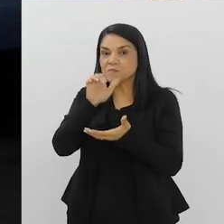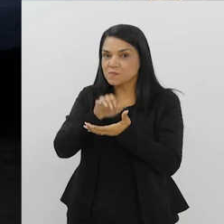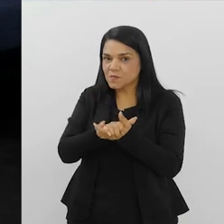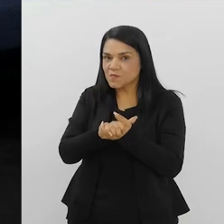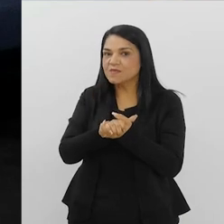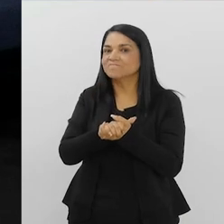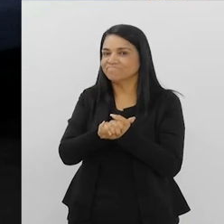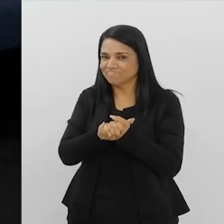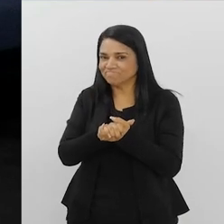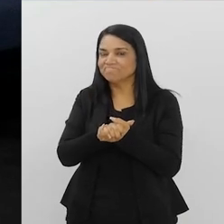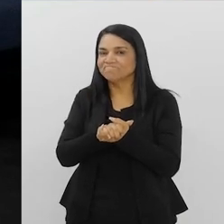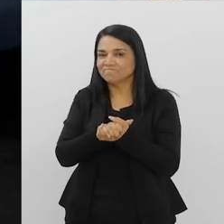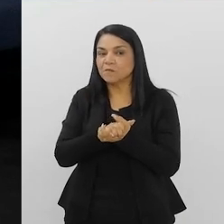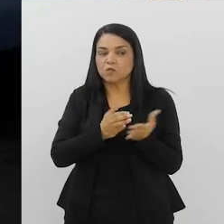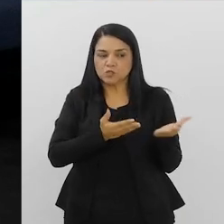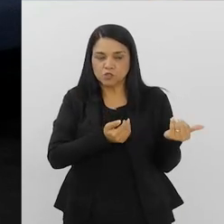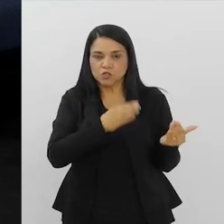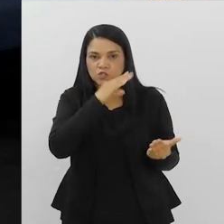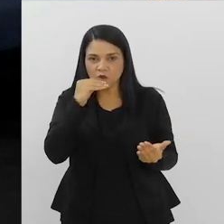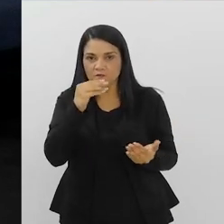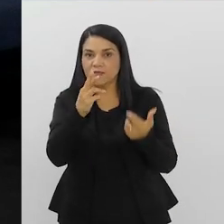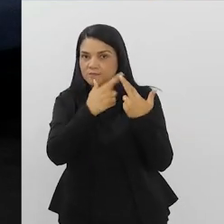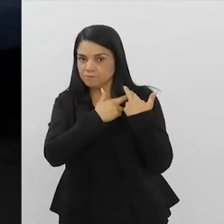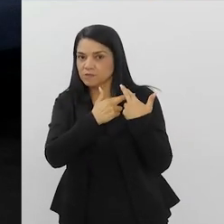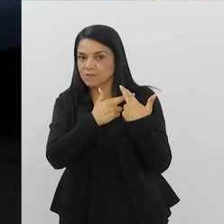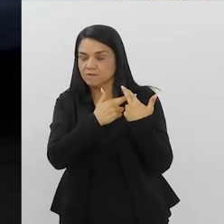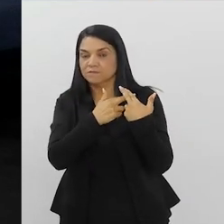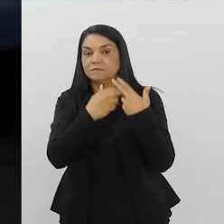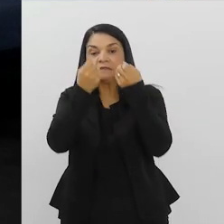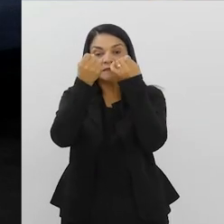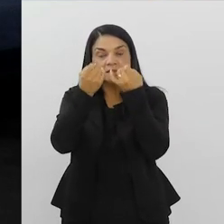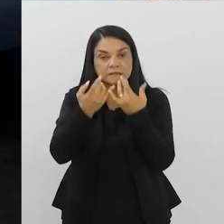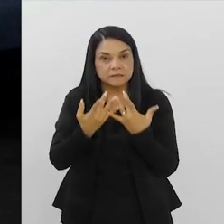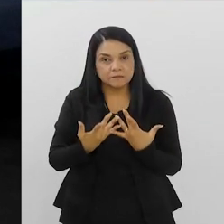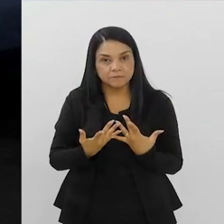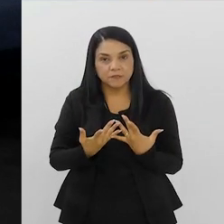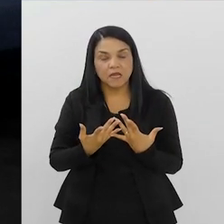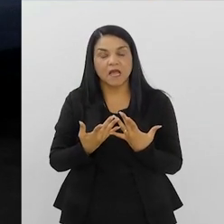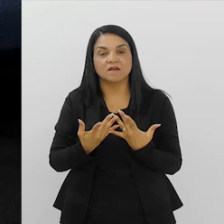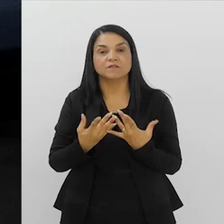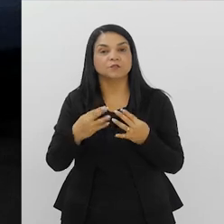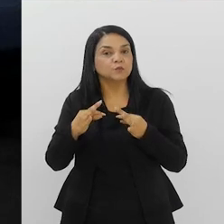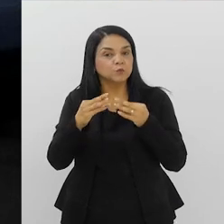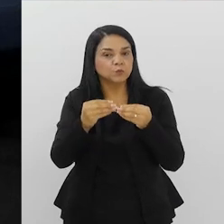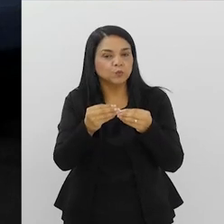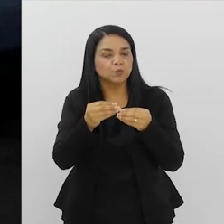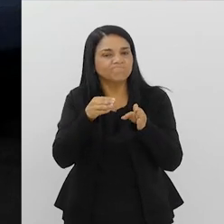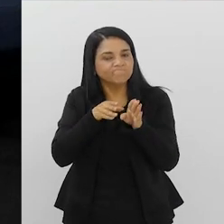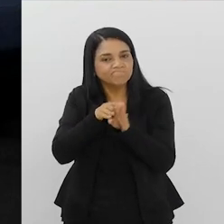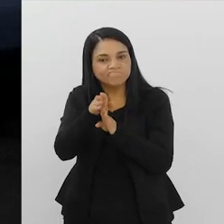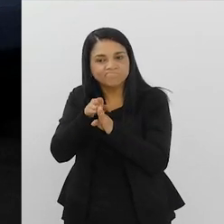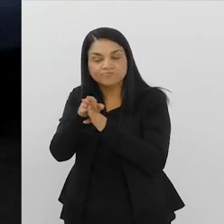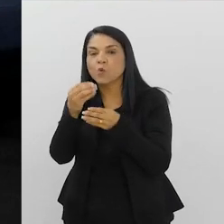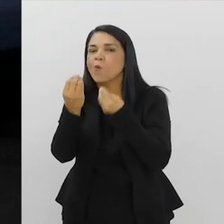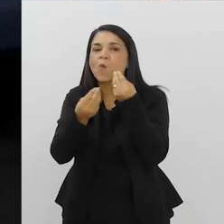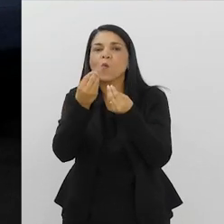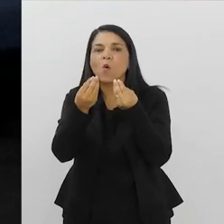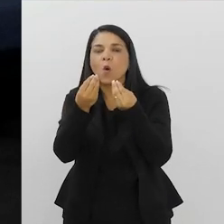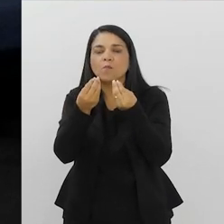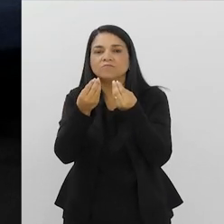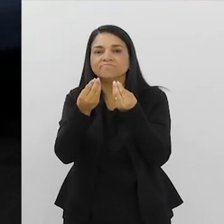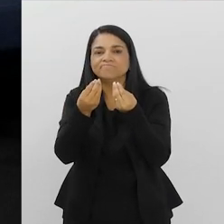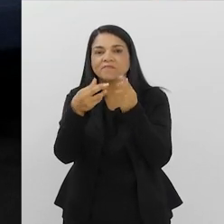jovens e explicava essa tudo isso para eles Como funcionava legal e eu